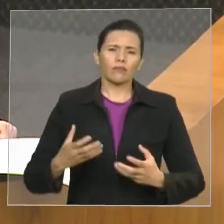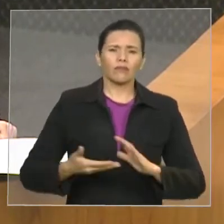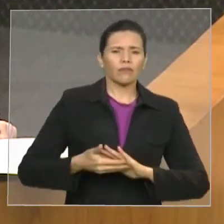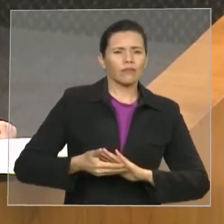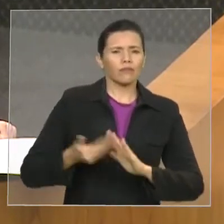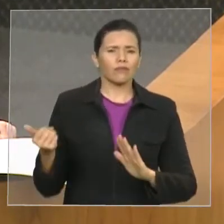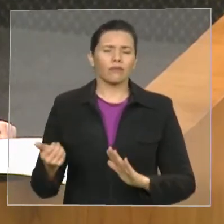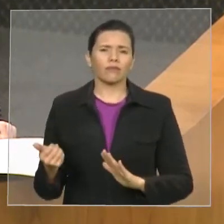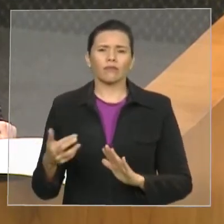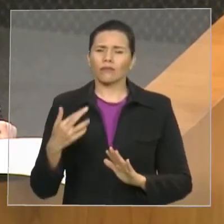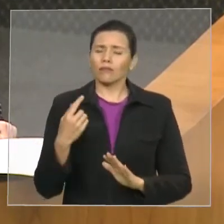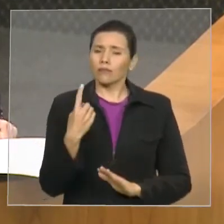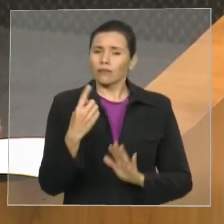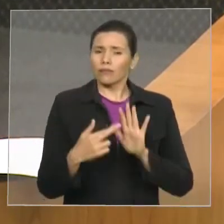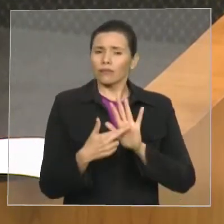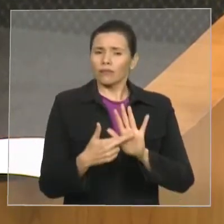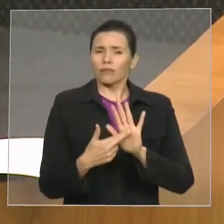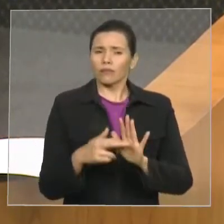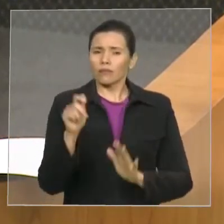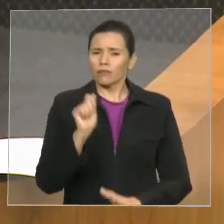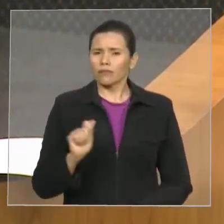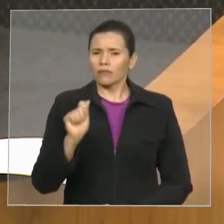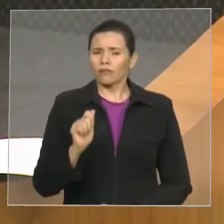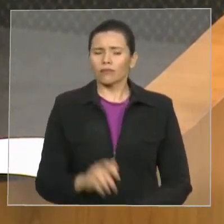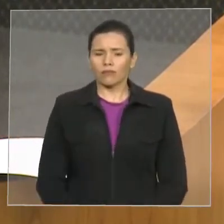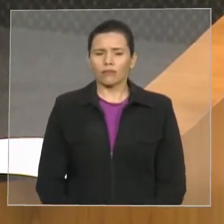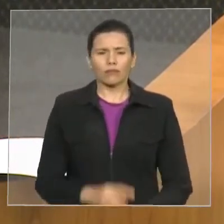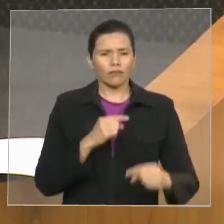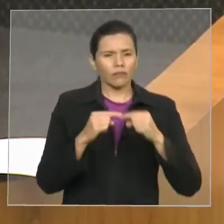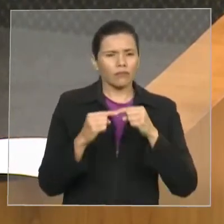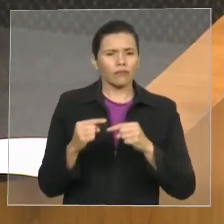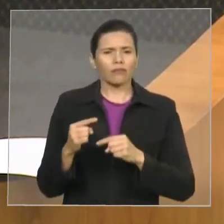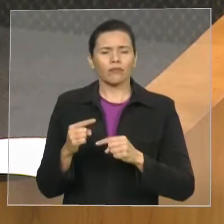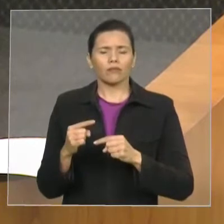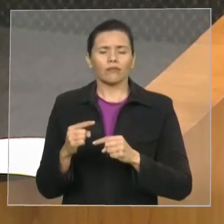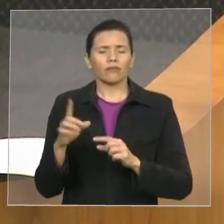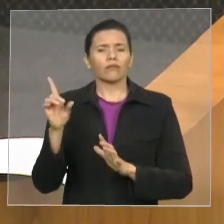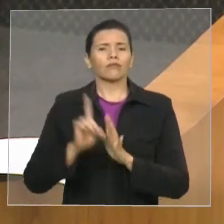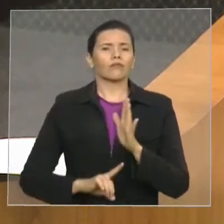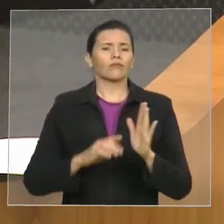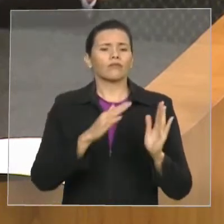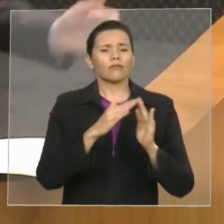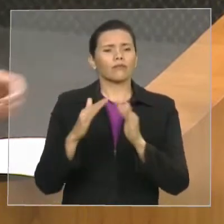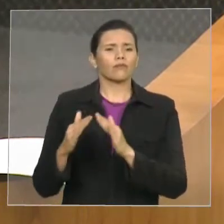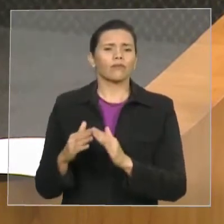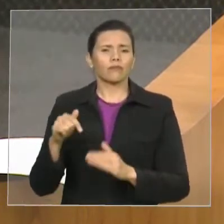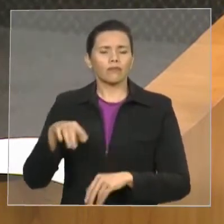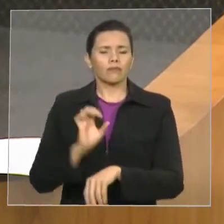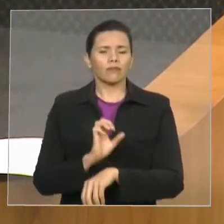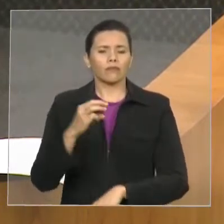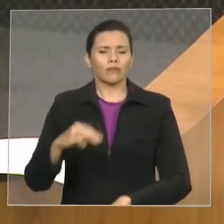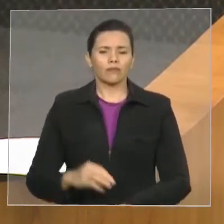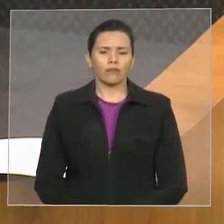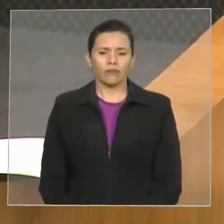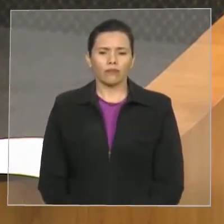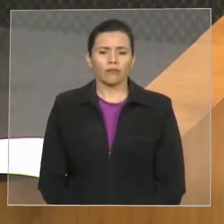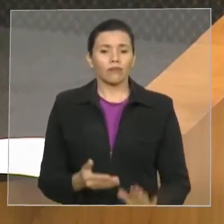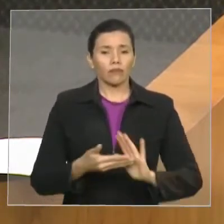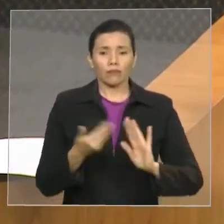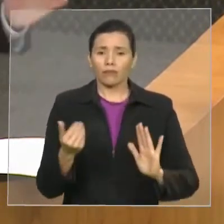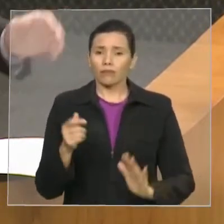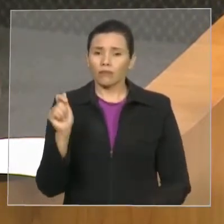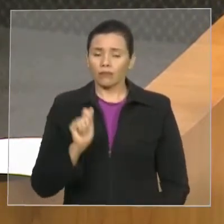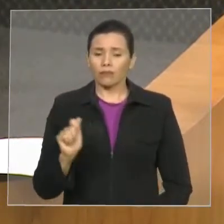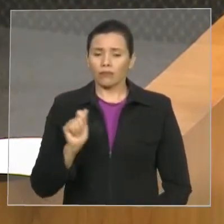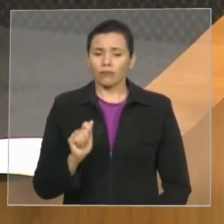de moradia no Estado. Retirou as fundações e, mais uma vez, senhoras e senhores, E aqui